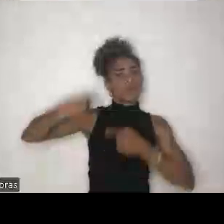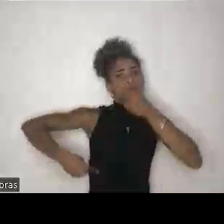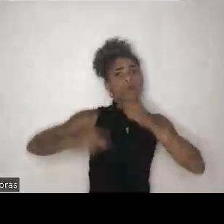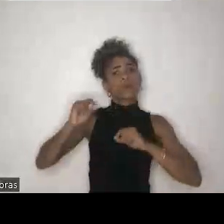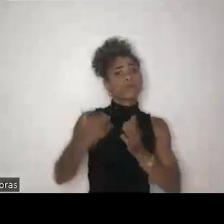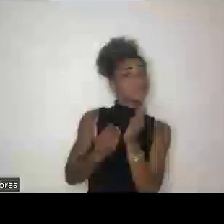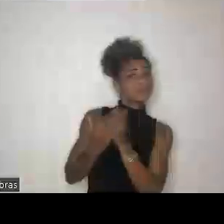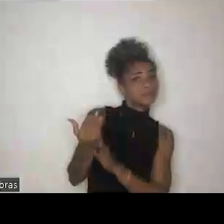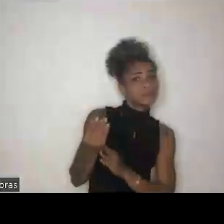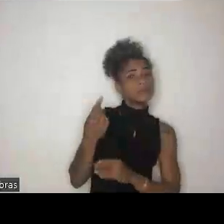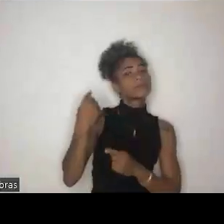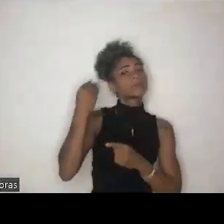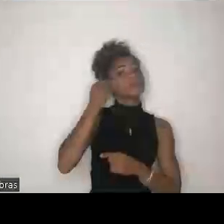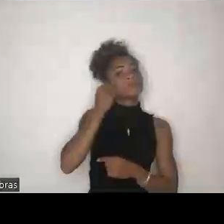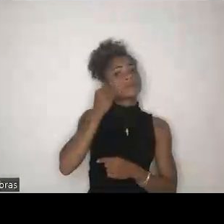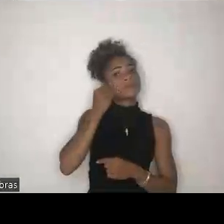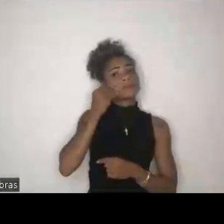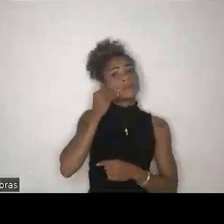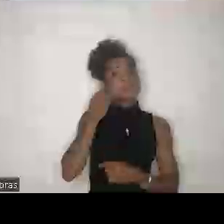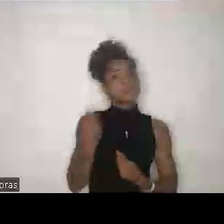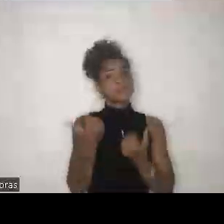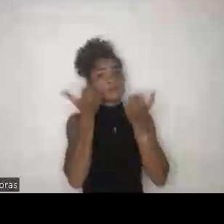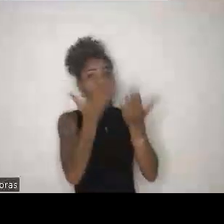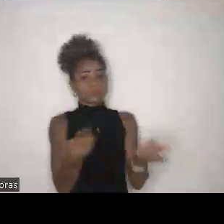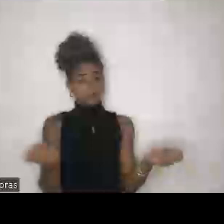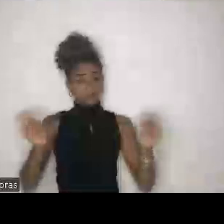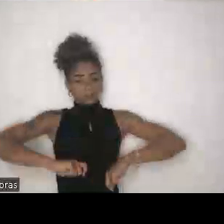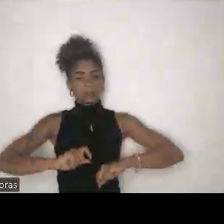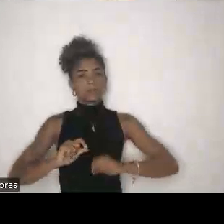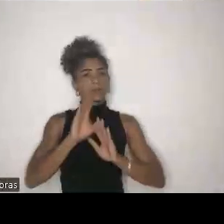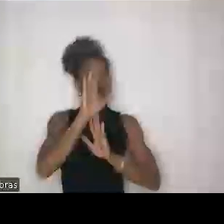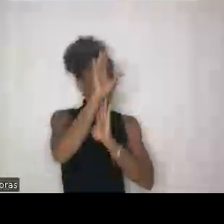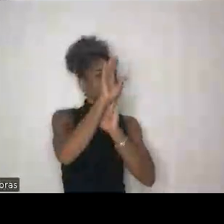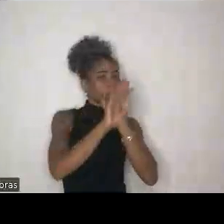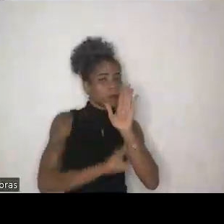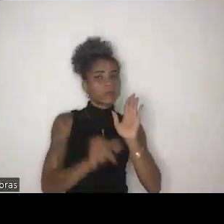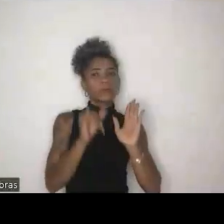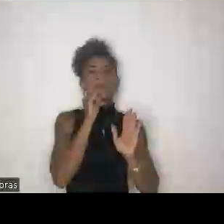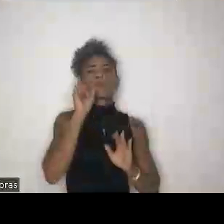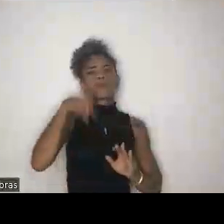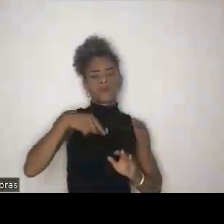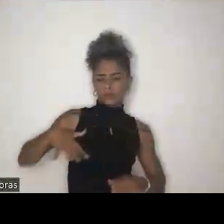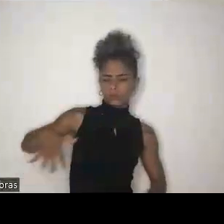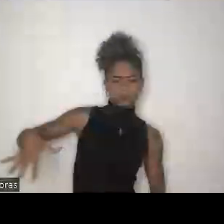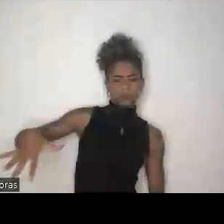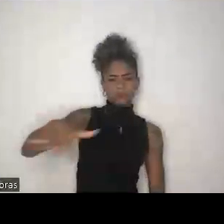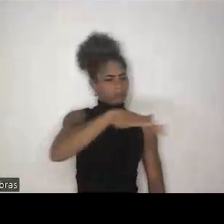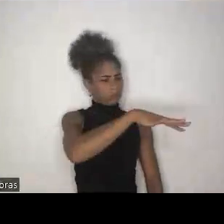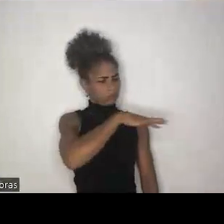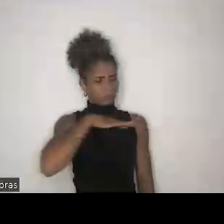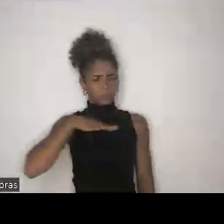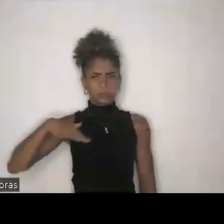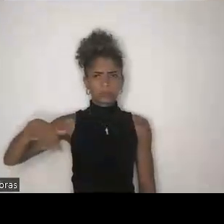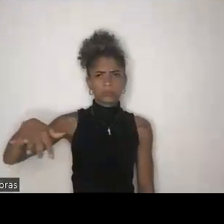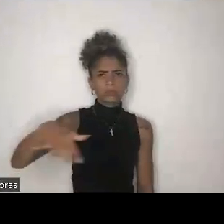para poder tangibilizar algumas questões conceituais por exemplo do que é o ambiente né O que é uma